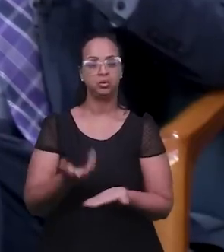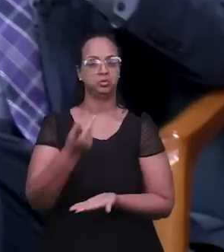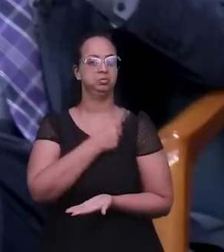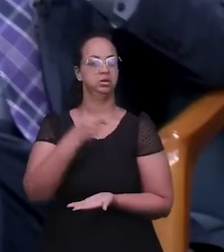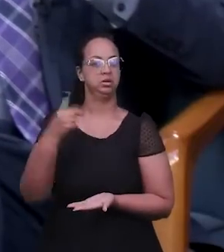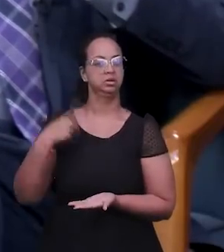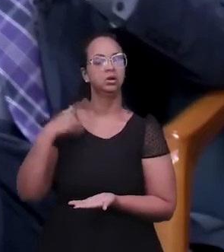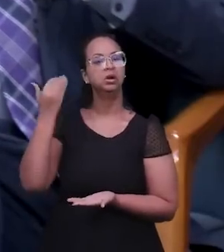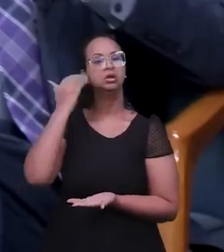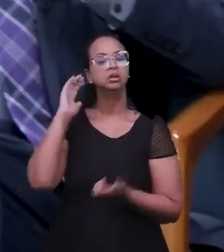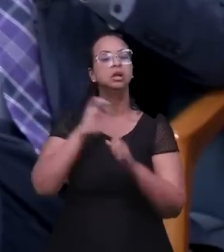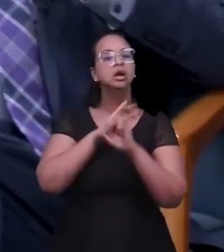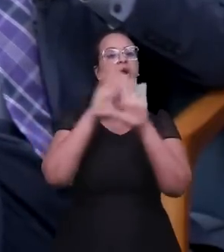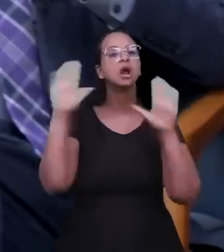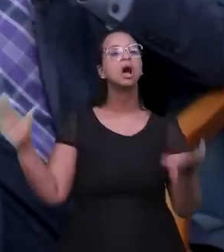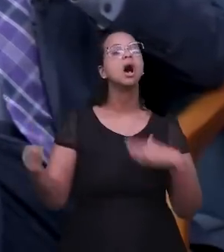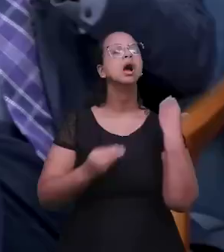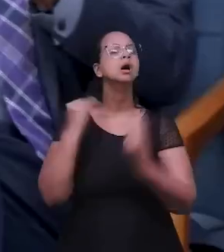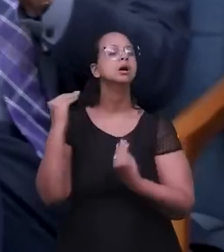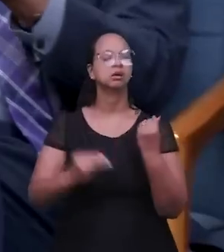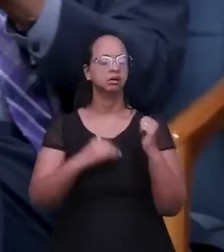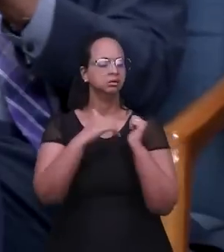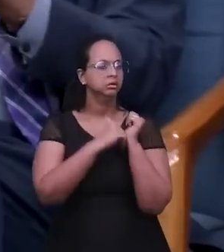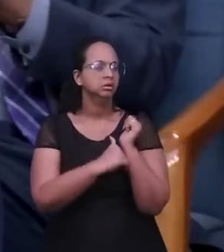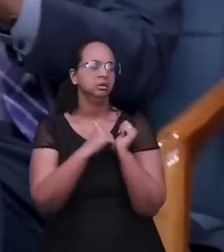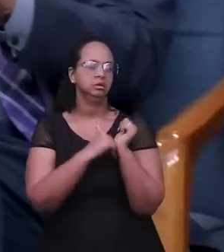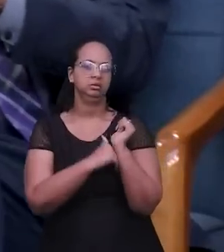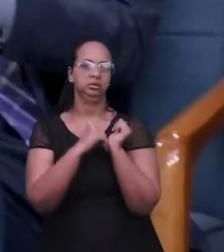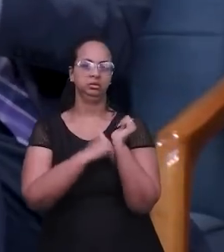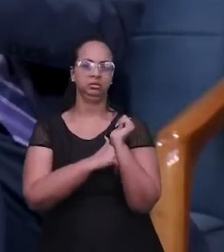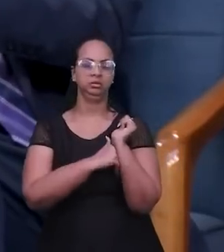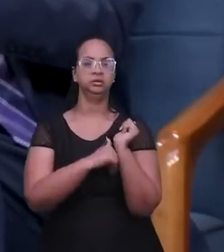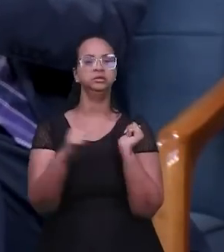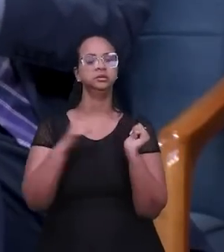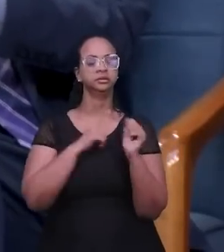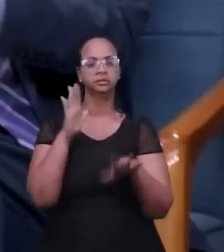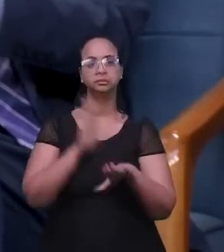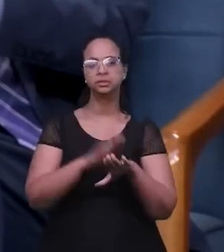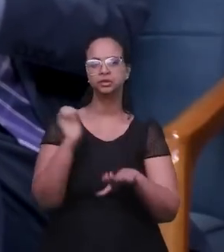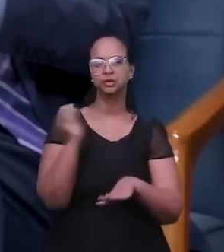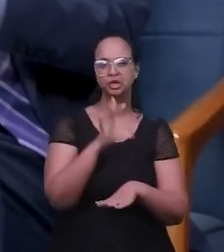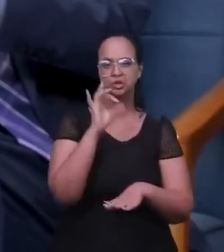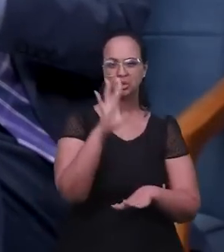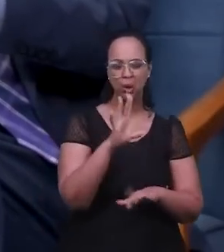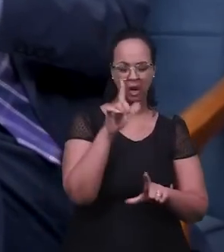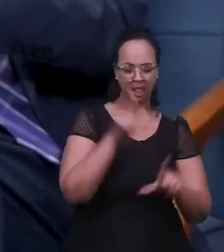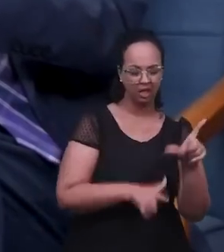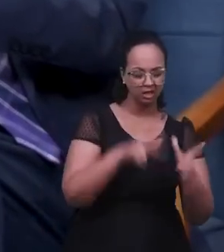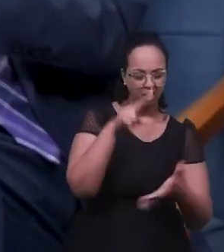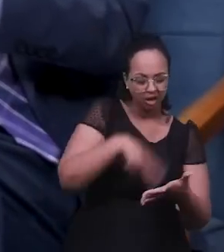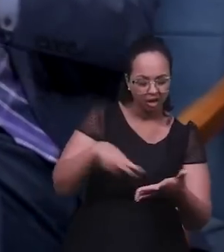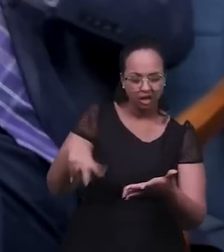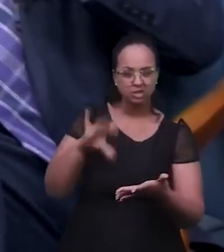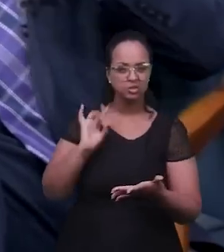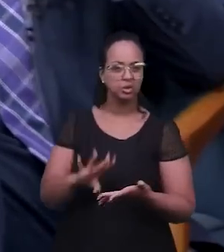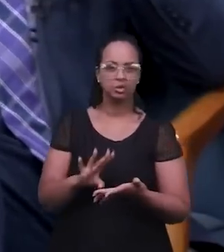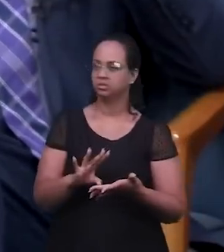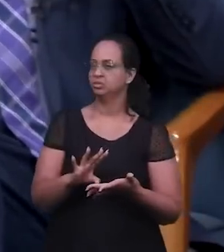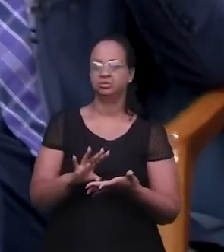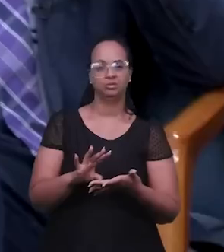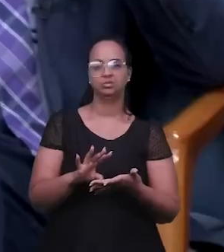do ministério nessa hora entender esse mistério que está além da letra.